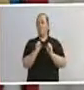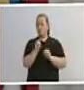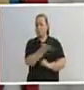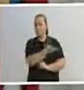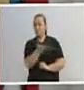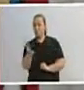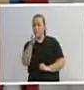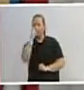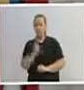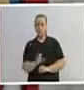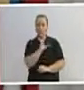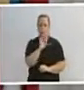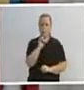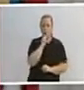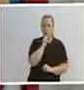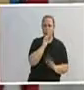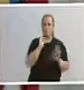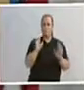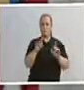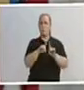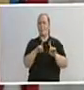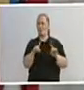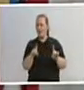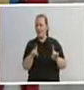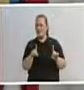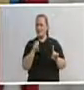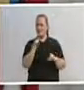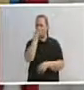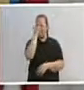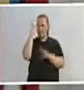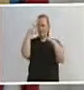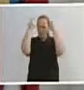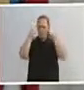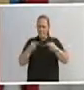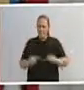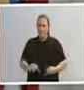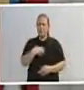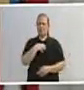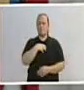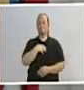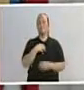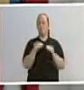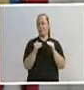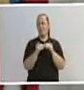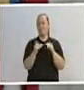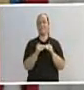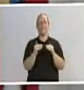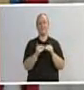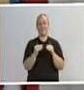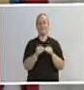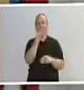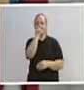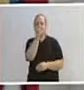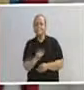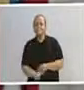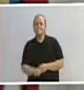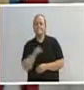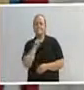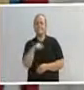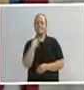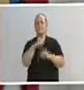católicos, mas aquele que é humanista vai concordar que a fala do Papa Francisco precisa